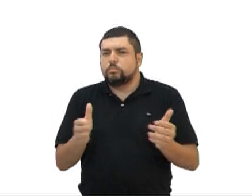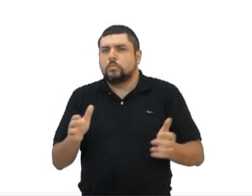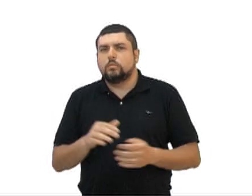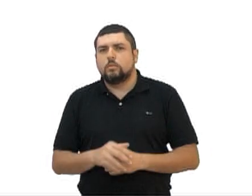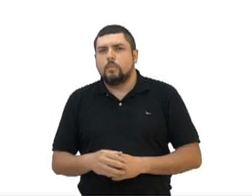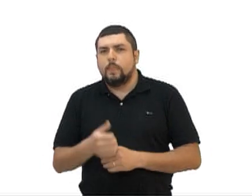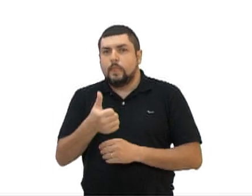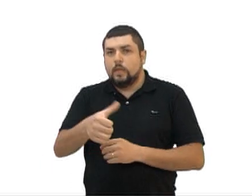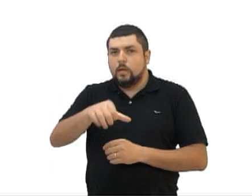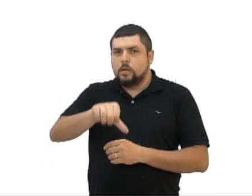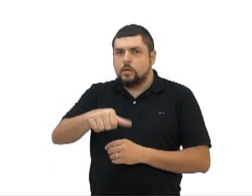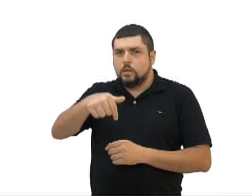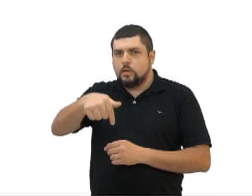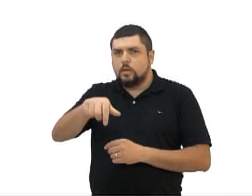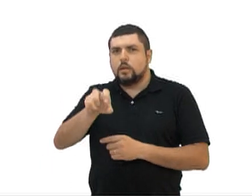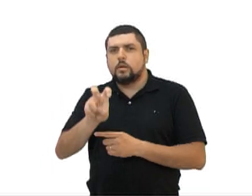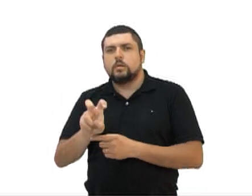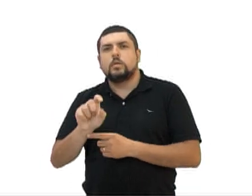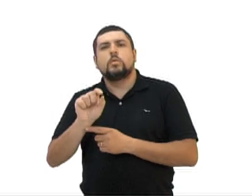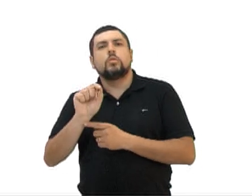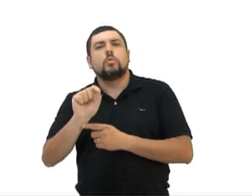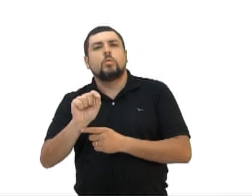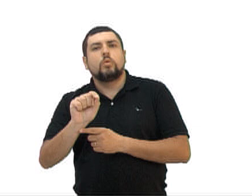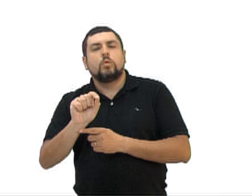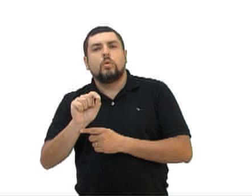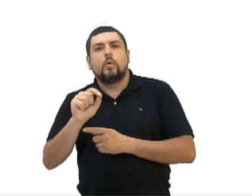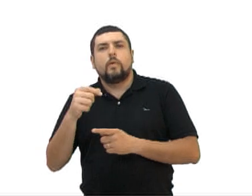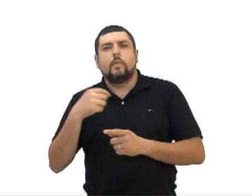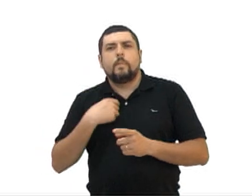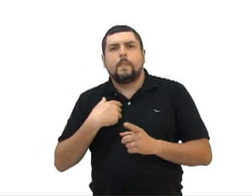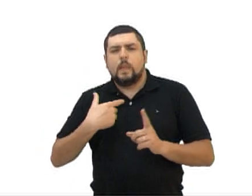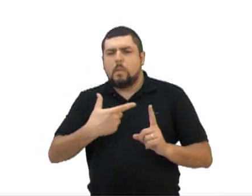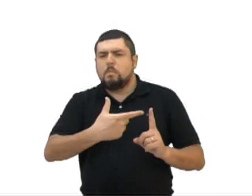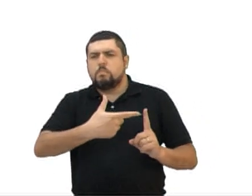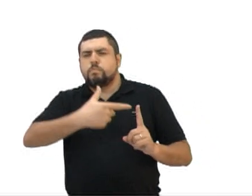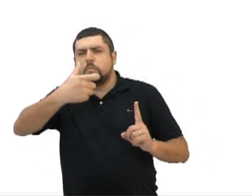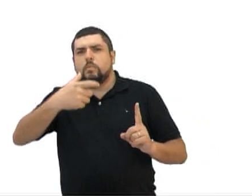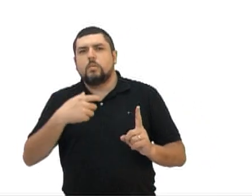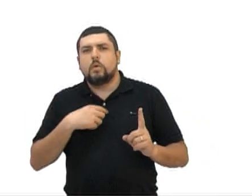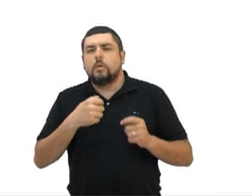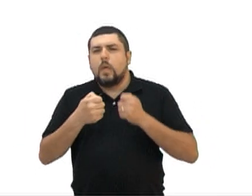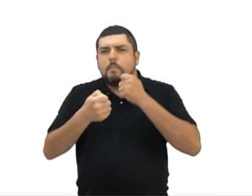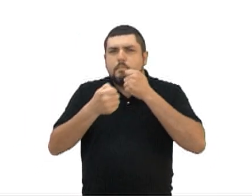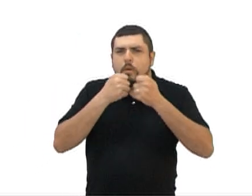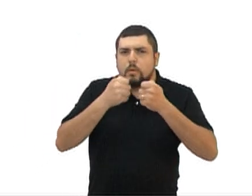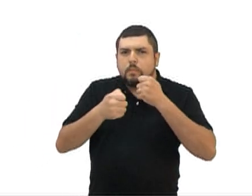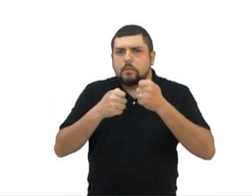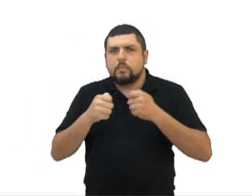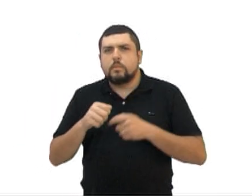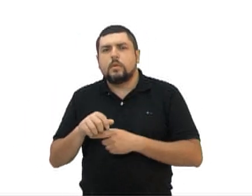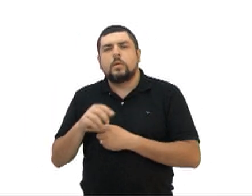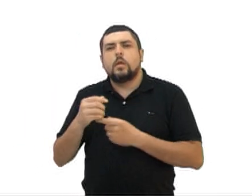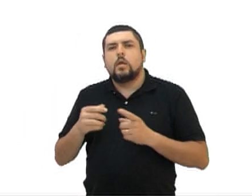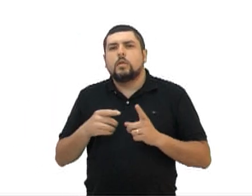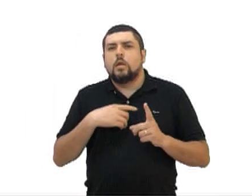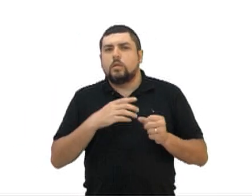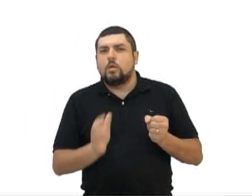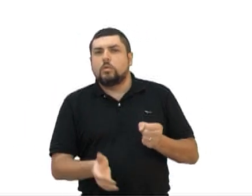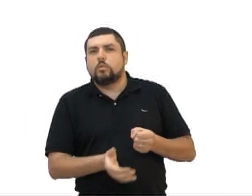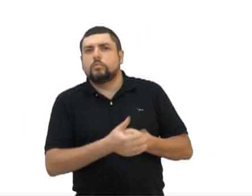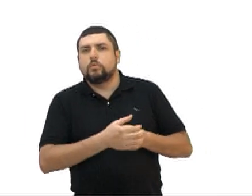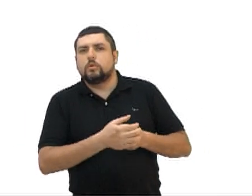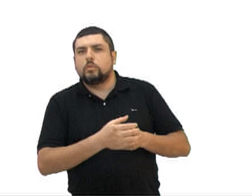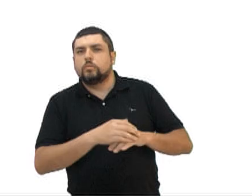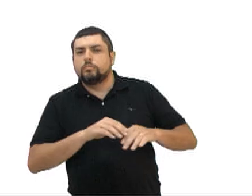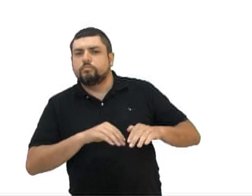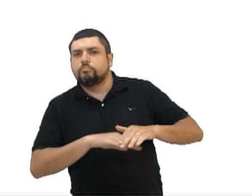tem um evento bastante marcante, que é o assassinato do jornalista Vladimir Herzog nos porões do DOI-CODE em São Paulo,